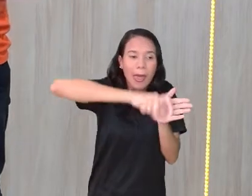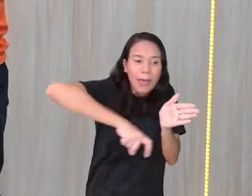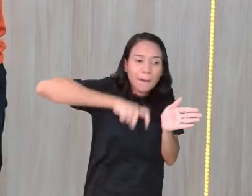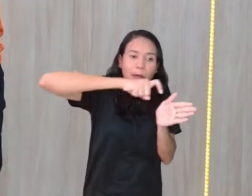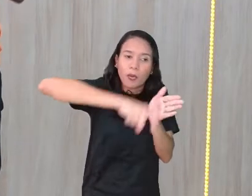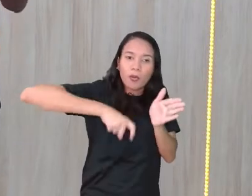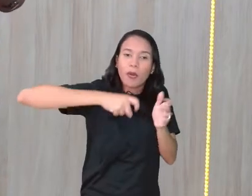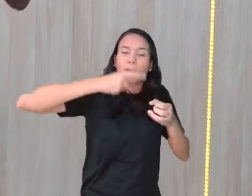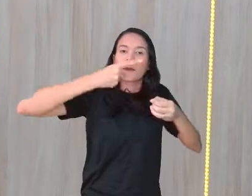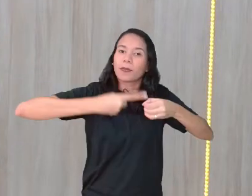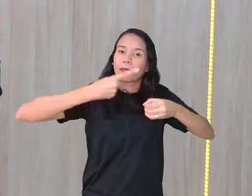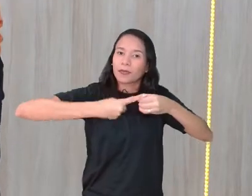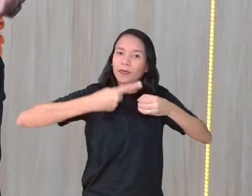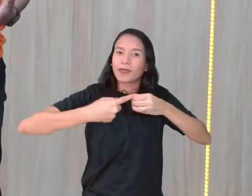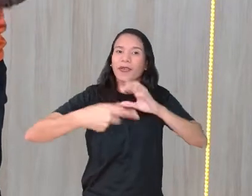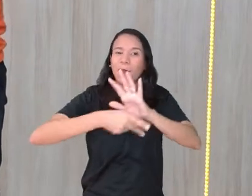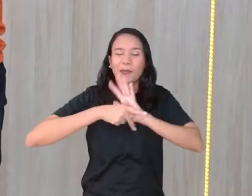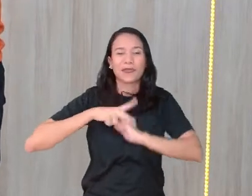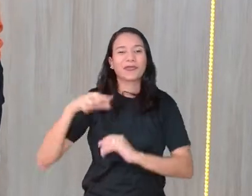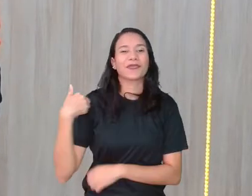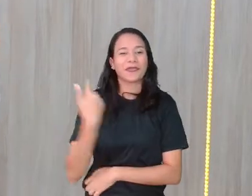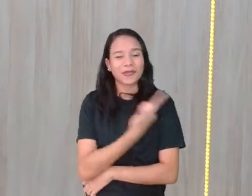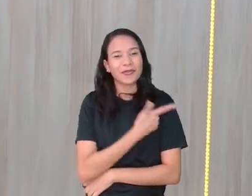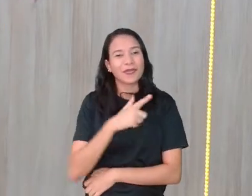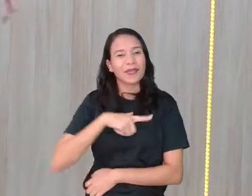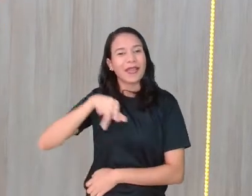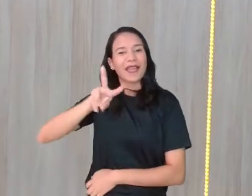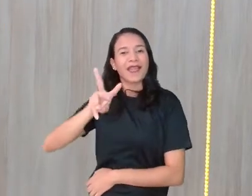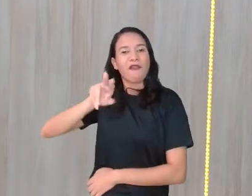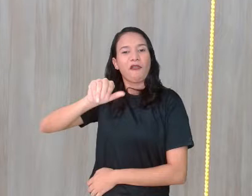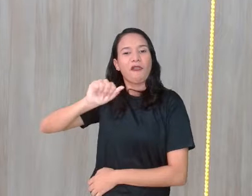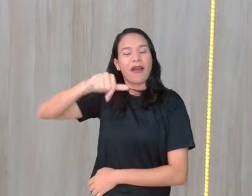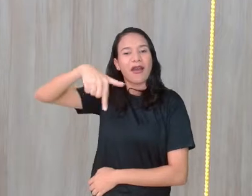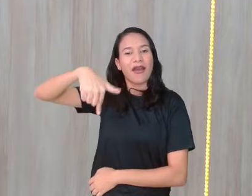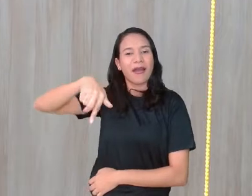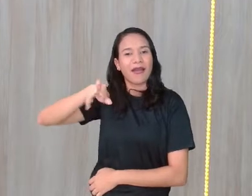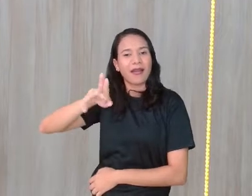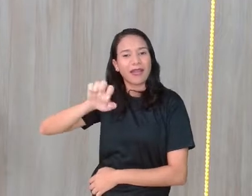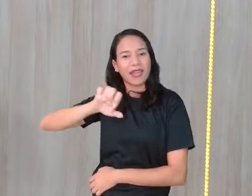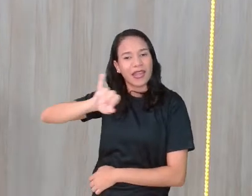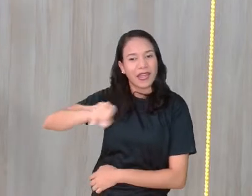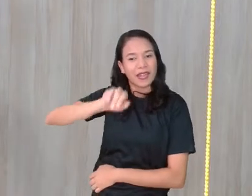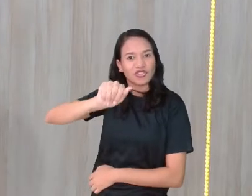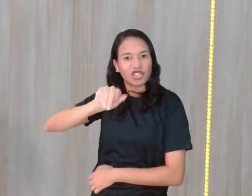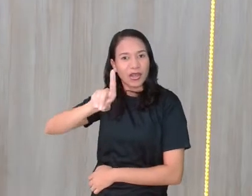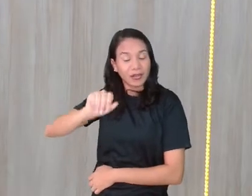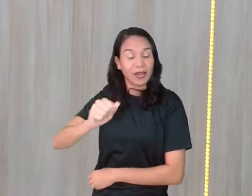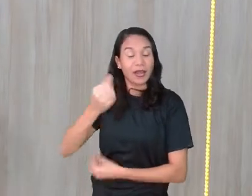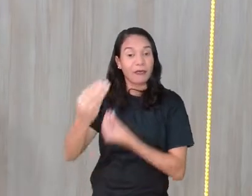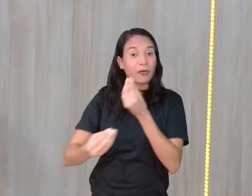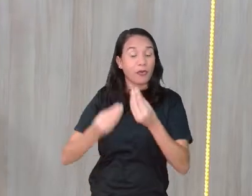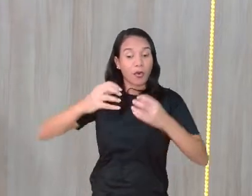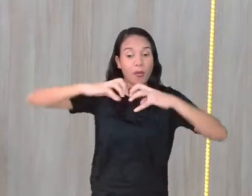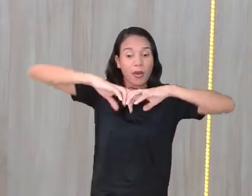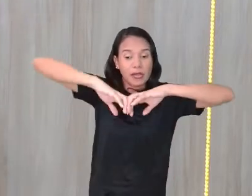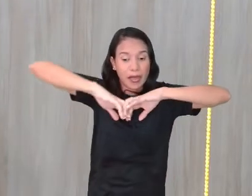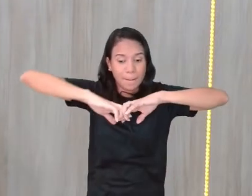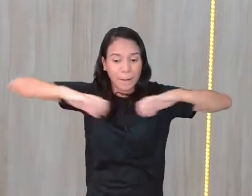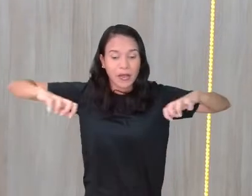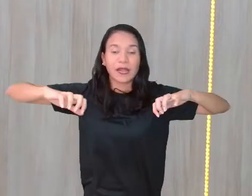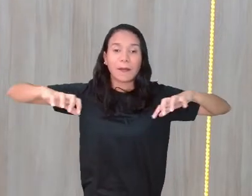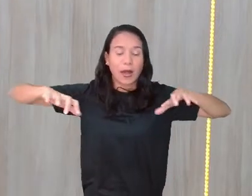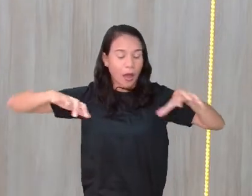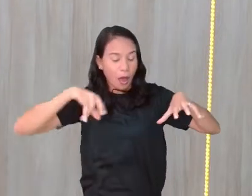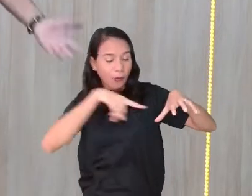Agreste, né? Por isso que a gente tem as vaquejadas, né? As vaquejadas, elas surgiram do apartamento, assim, de apartar, de